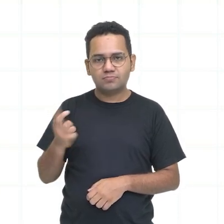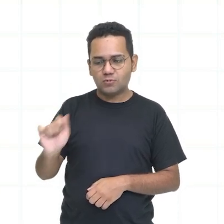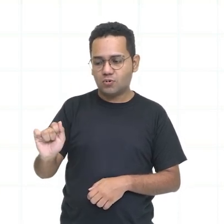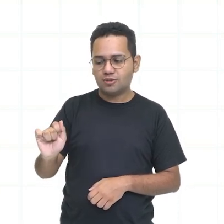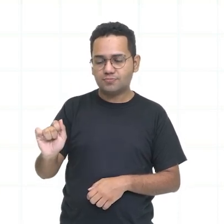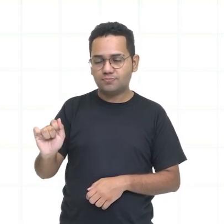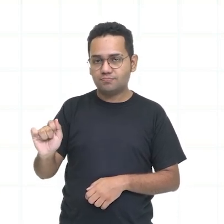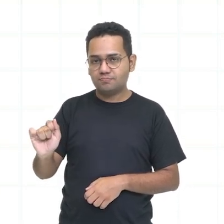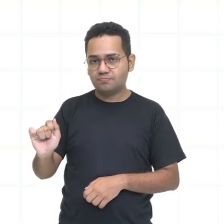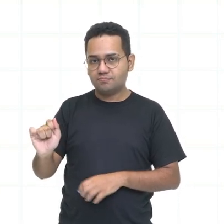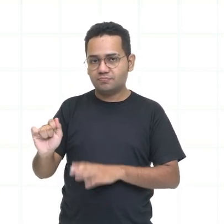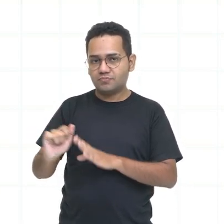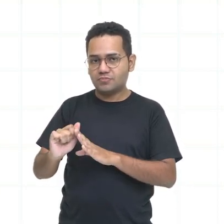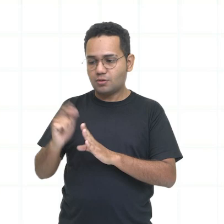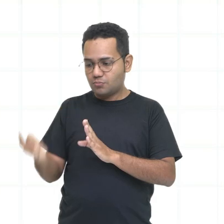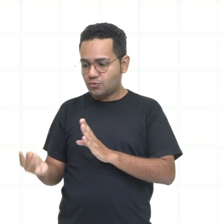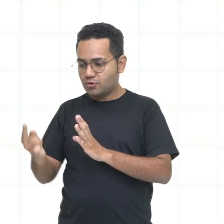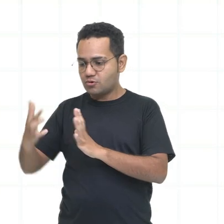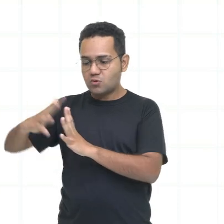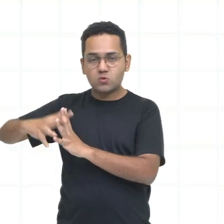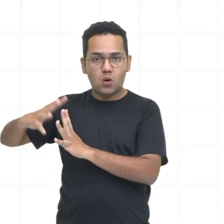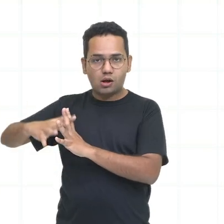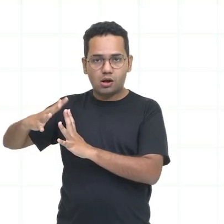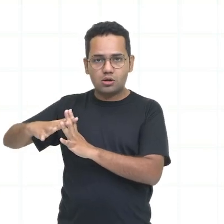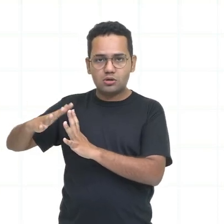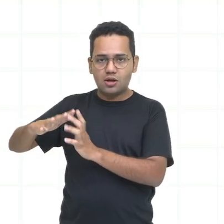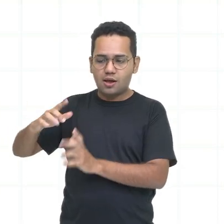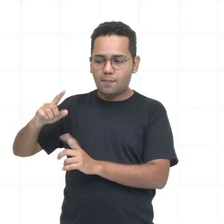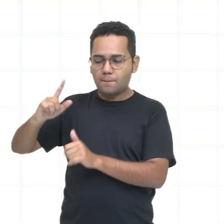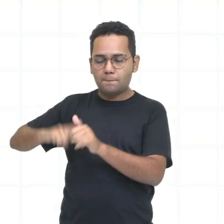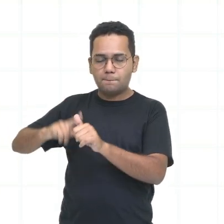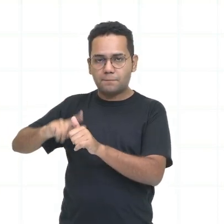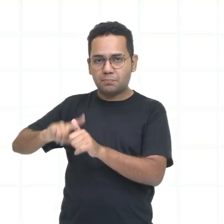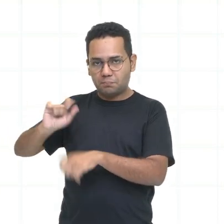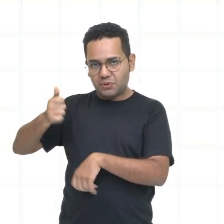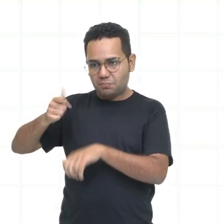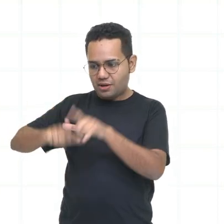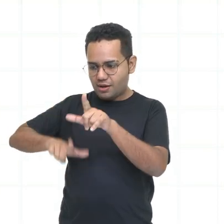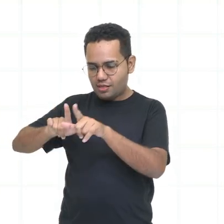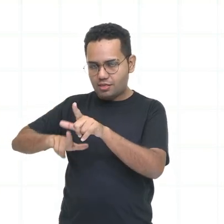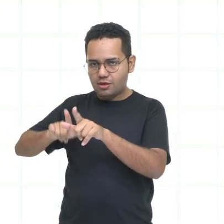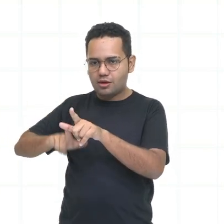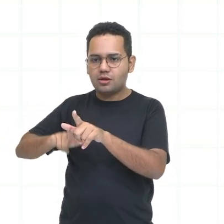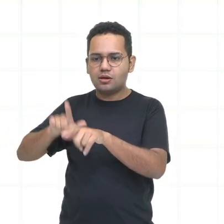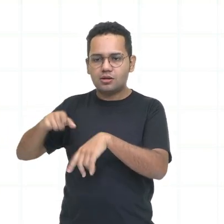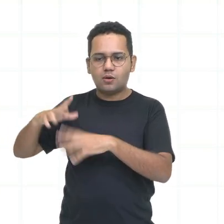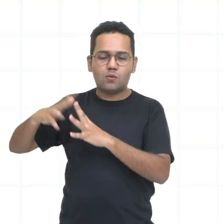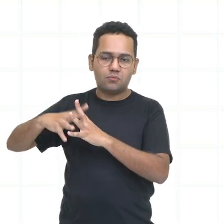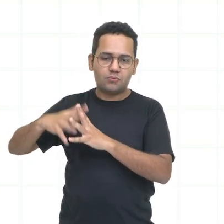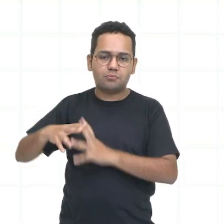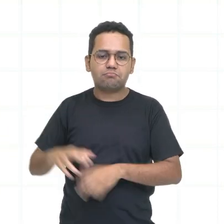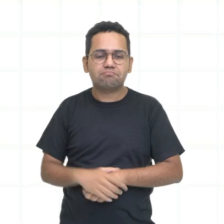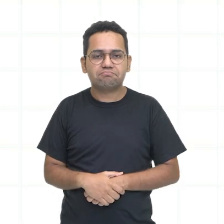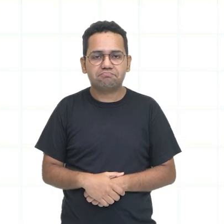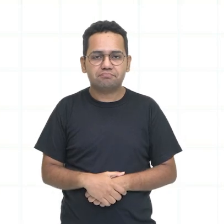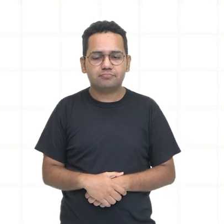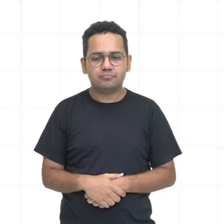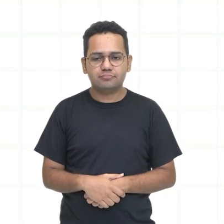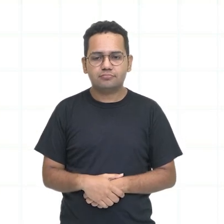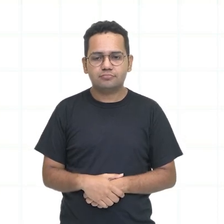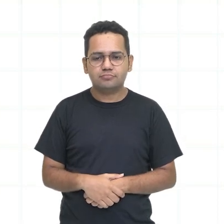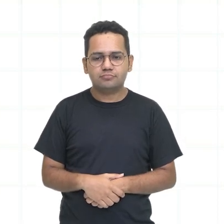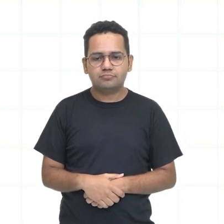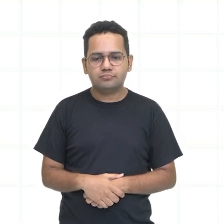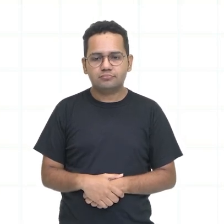o A e, portanto, não AN, porque o som é de consoante. Globalized society. Tá certo?